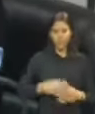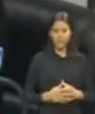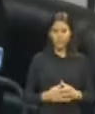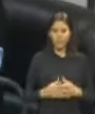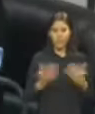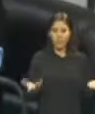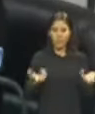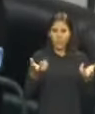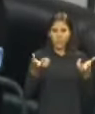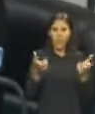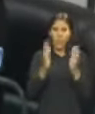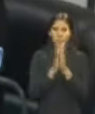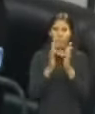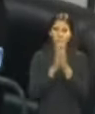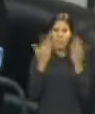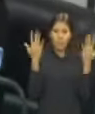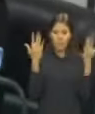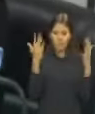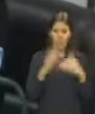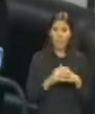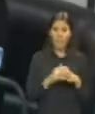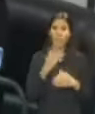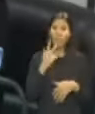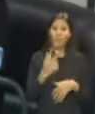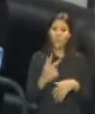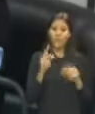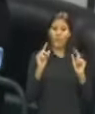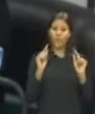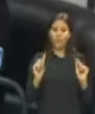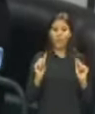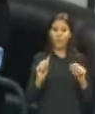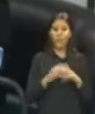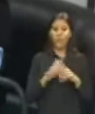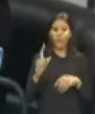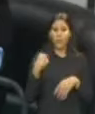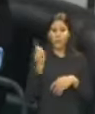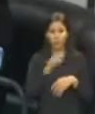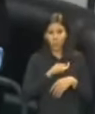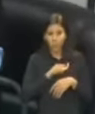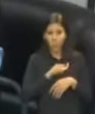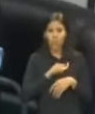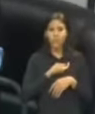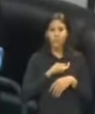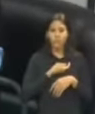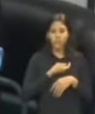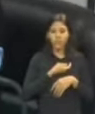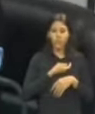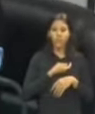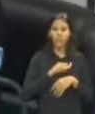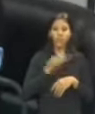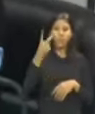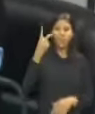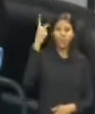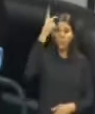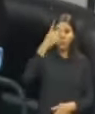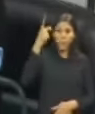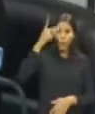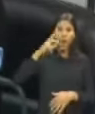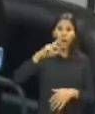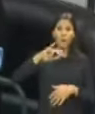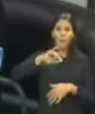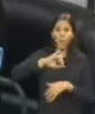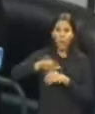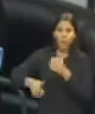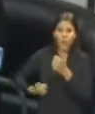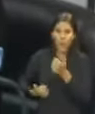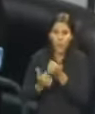quero parabenizá-lo, dizer que a gente, enquanto procuradora adjunta, enquanto